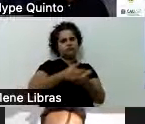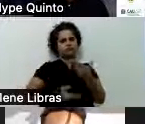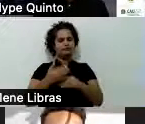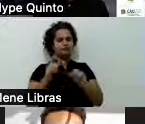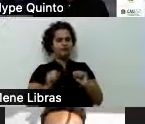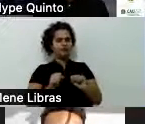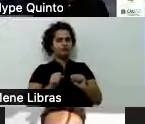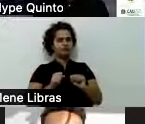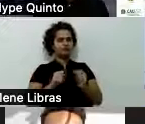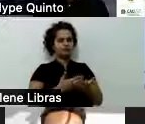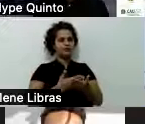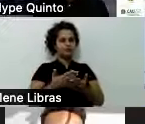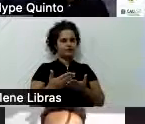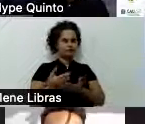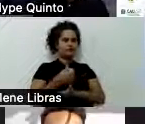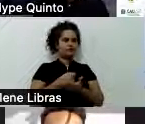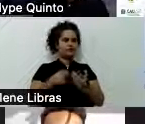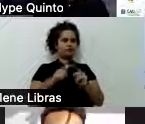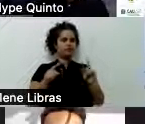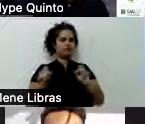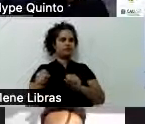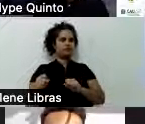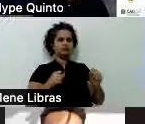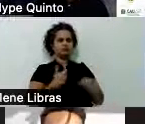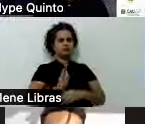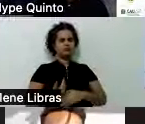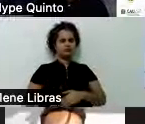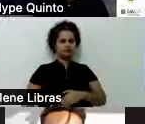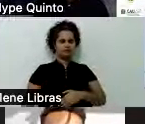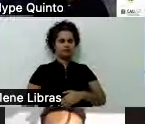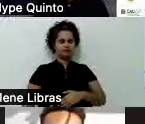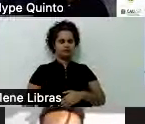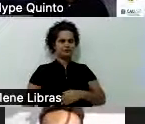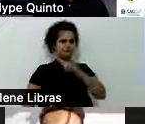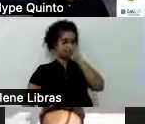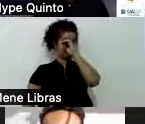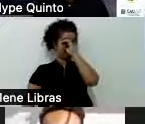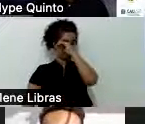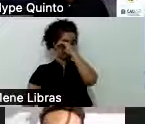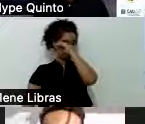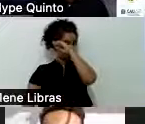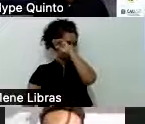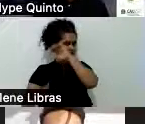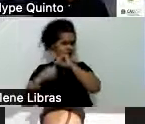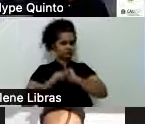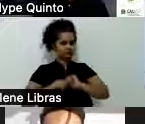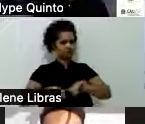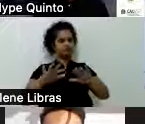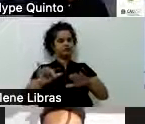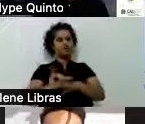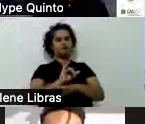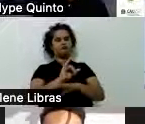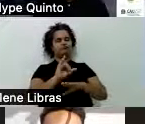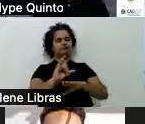ação iniciada de base, mas que o poder público faz crescer a partir dos mecanismos